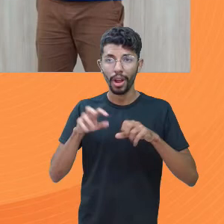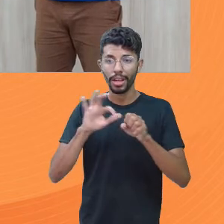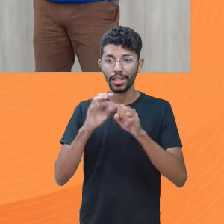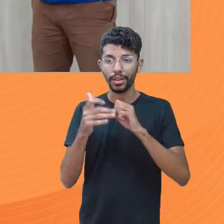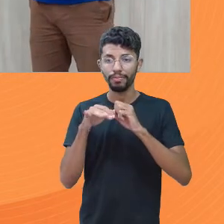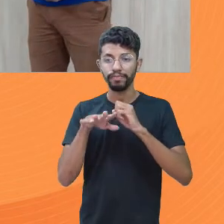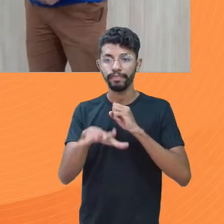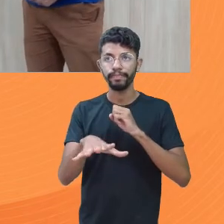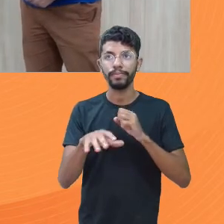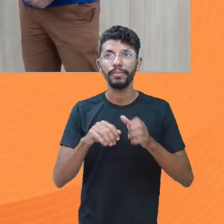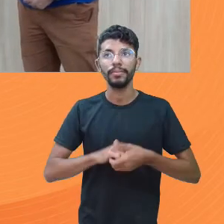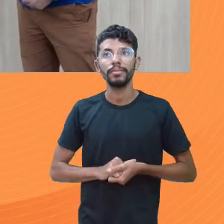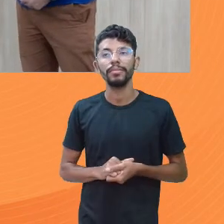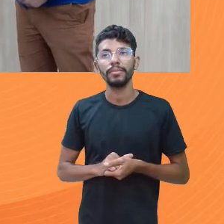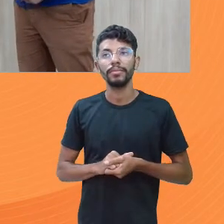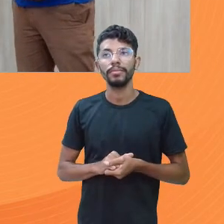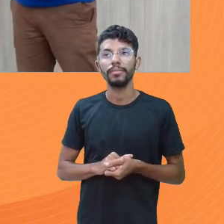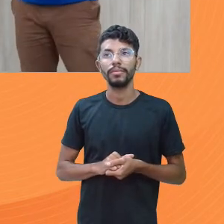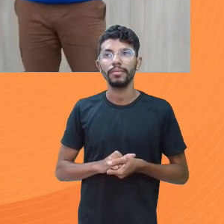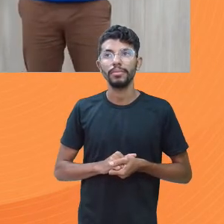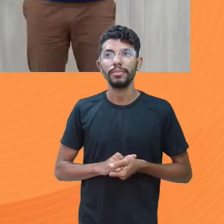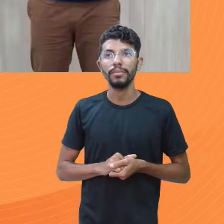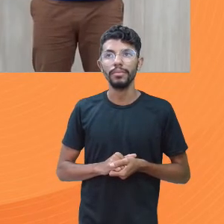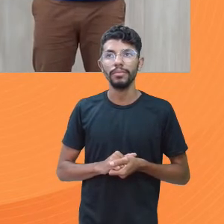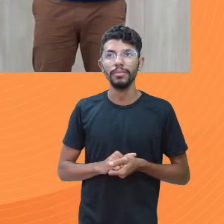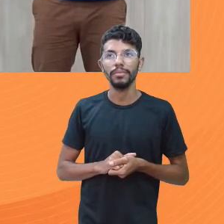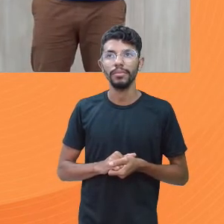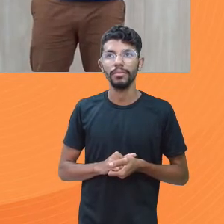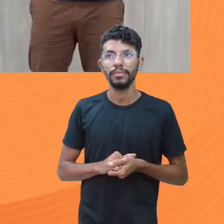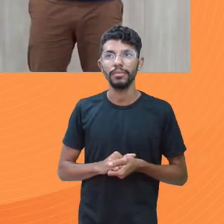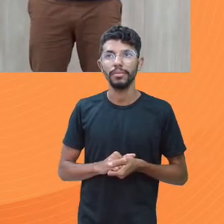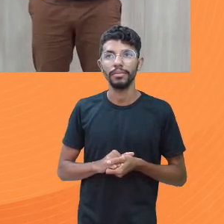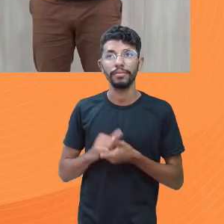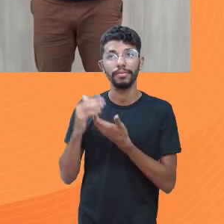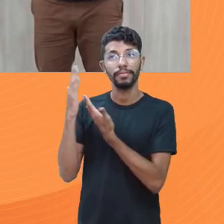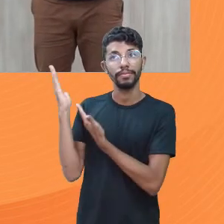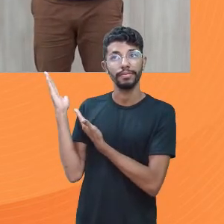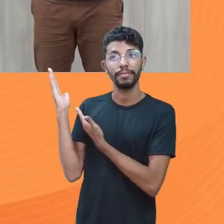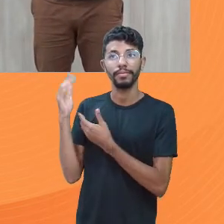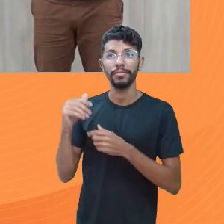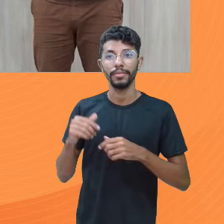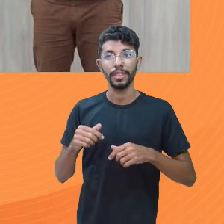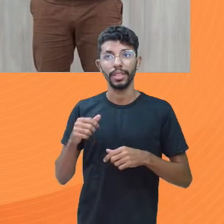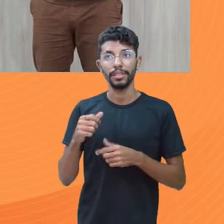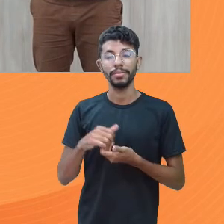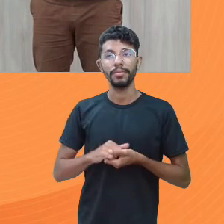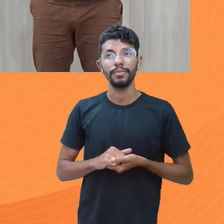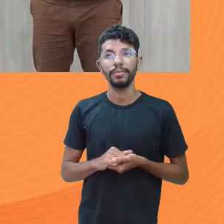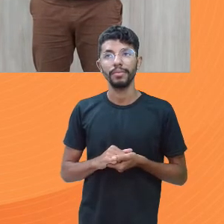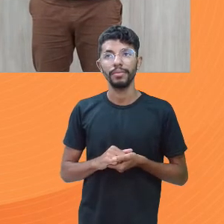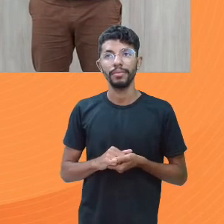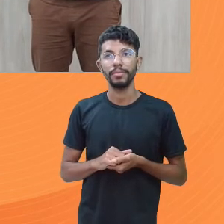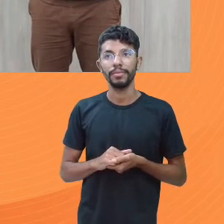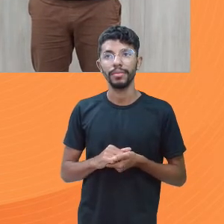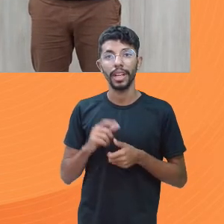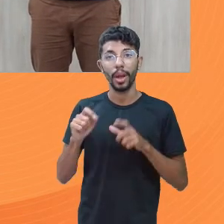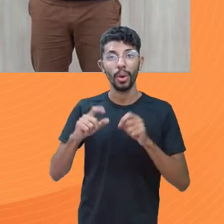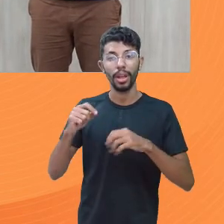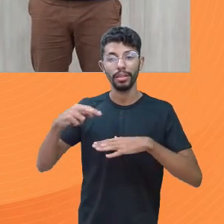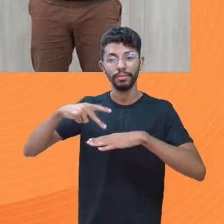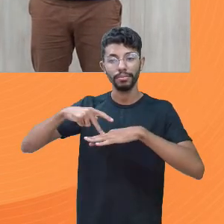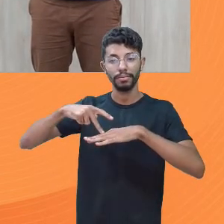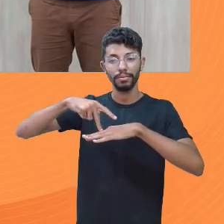Covid-19. Próximo aqui, ó, step. Vamos ver o step. Como é que fica o step? Step 1, step 2, tá? Então são os